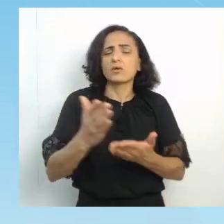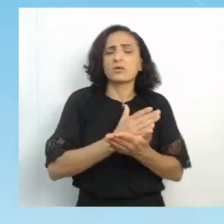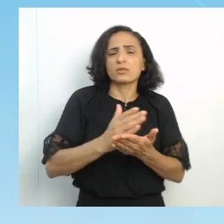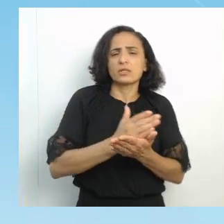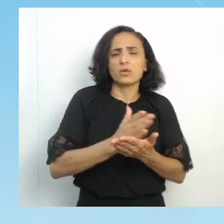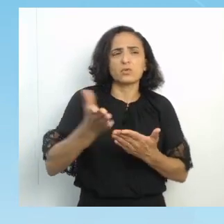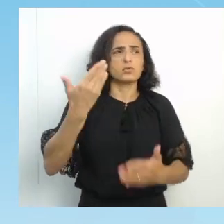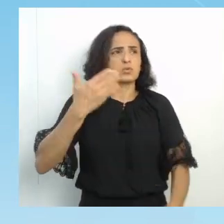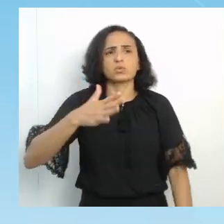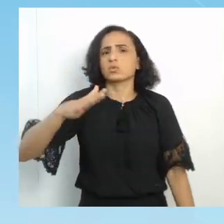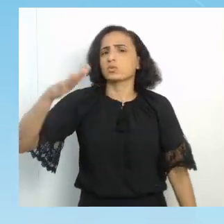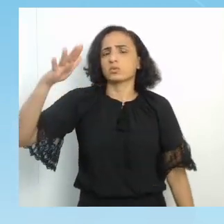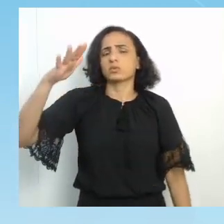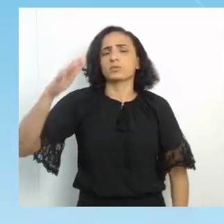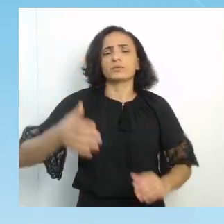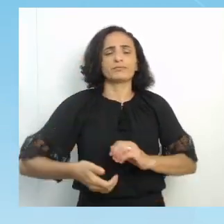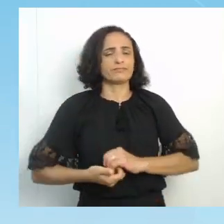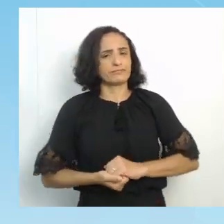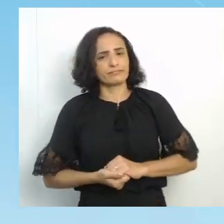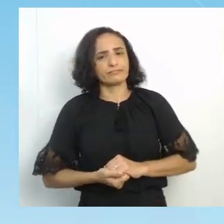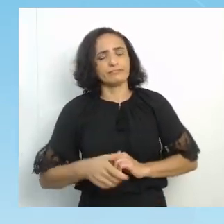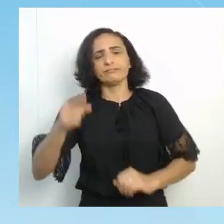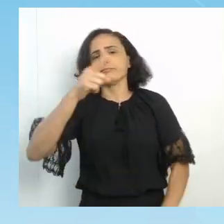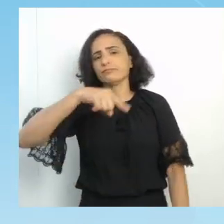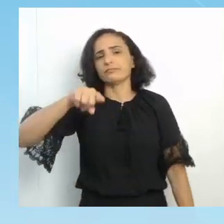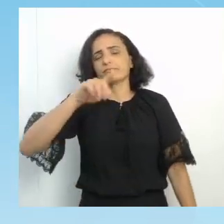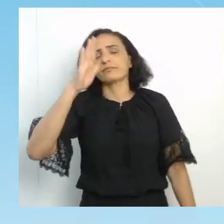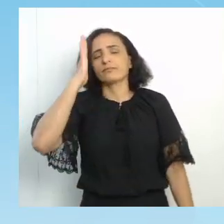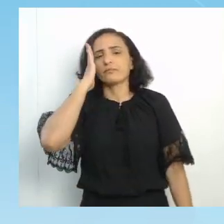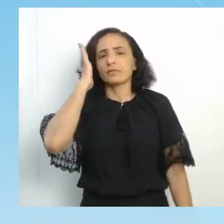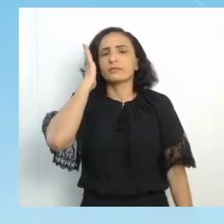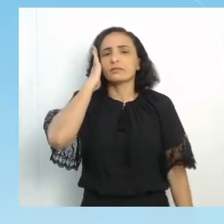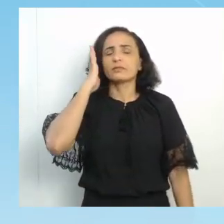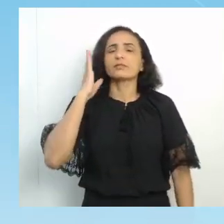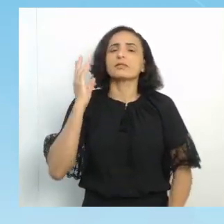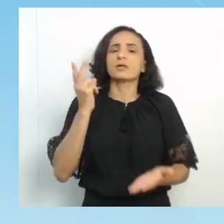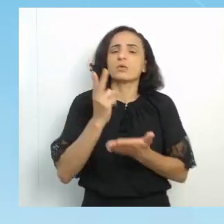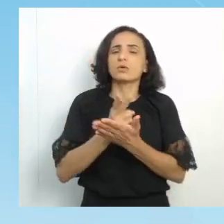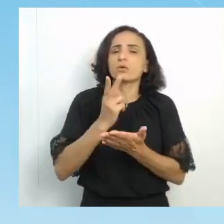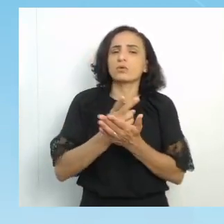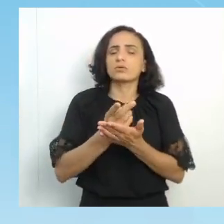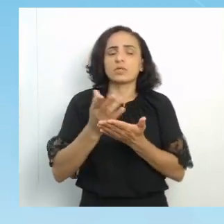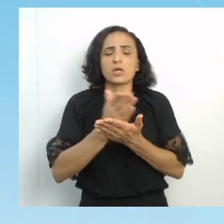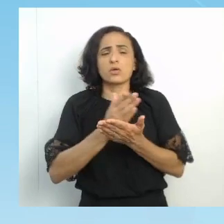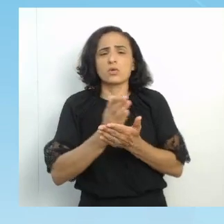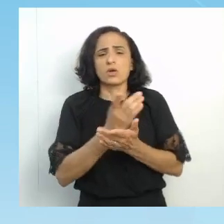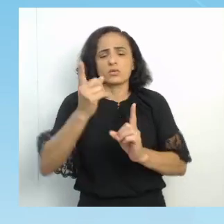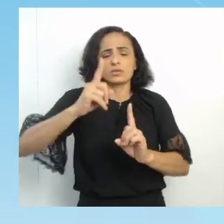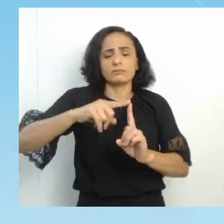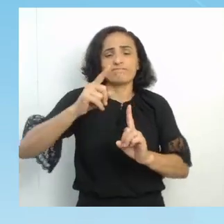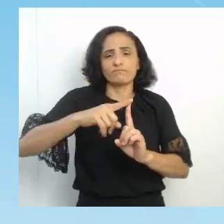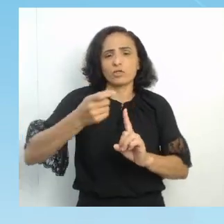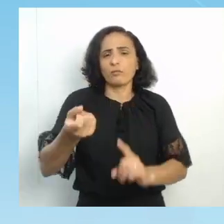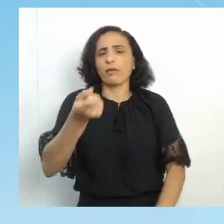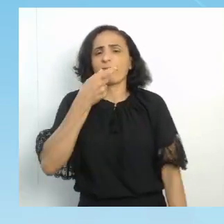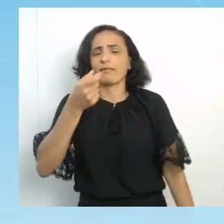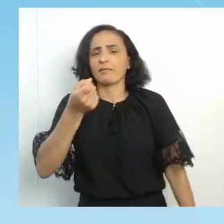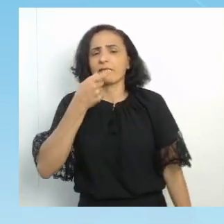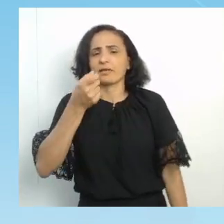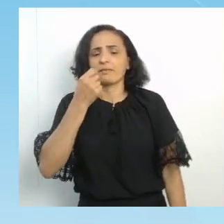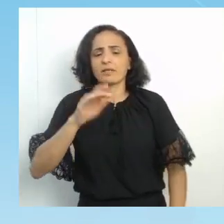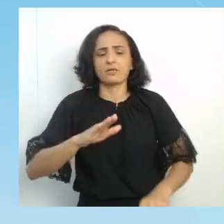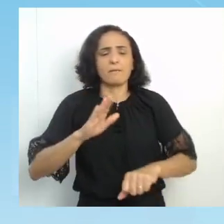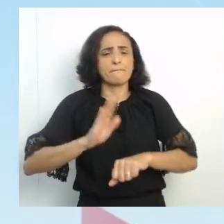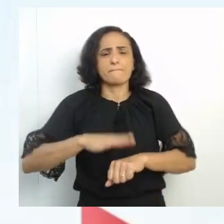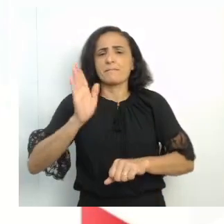referência. Só que a gente tem também os medicamentos que são similares. O medicamento similar,